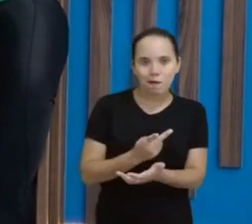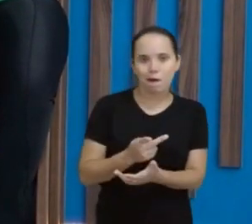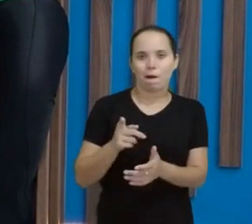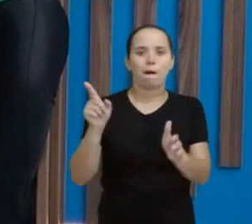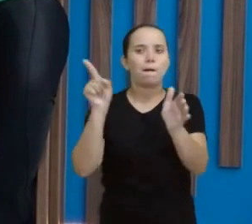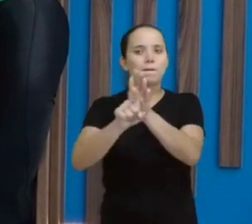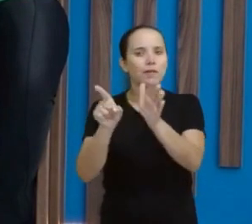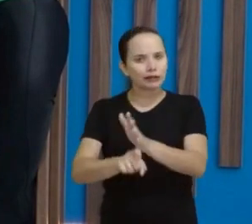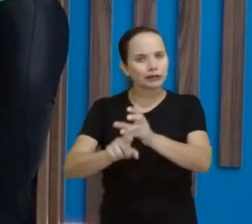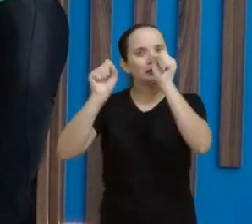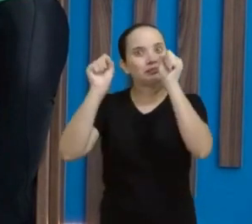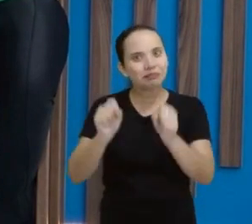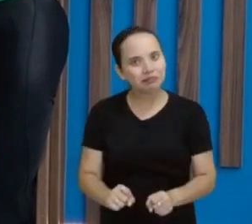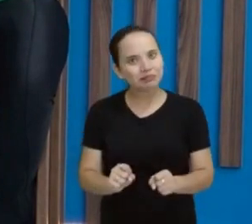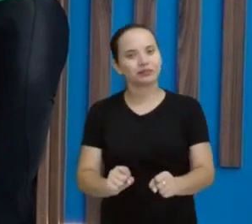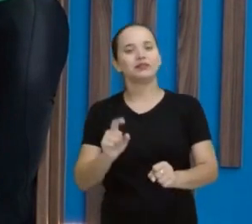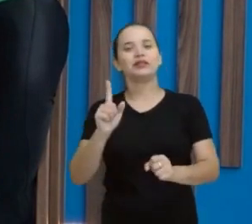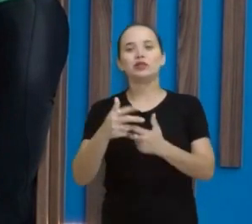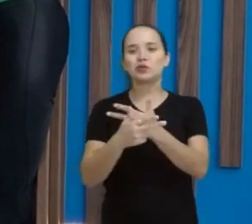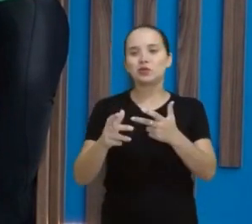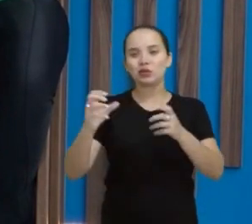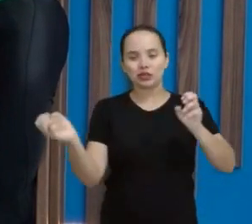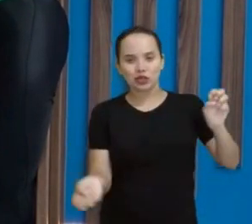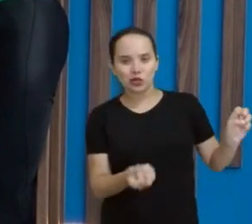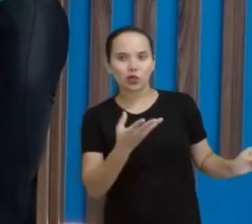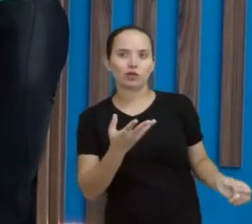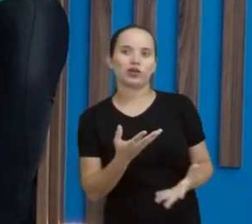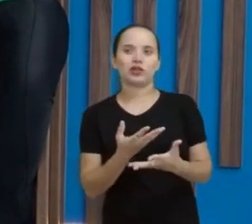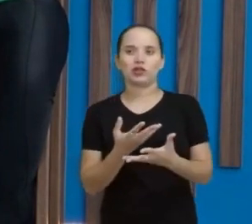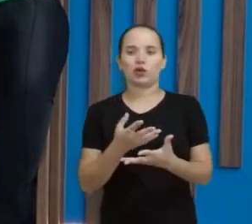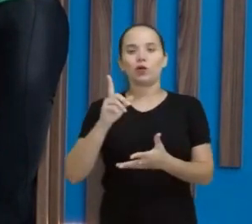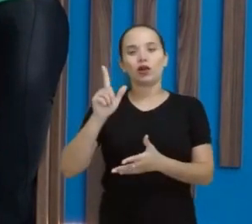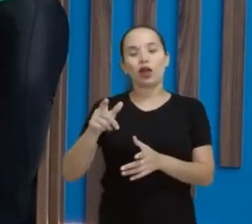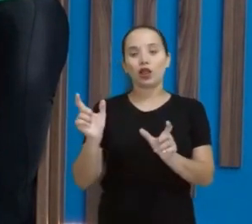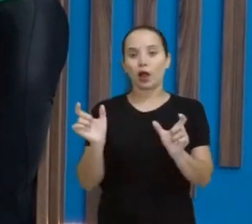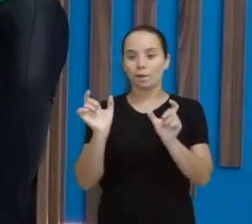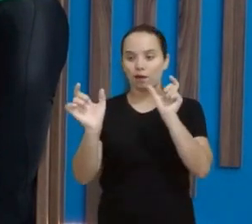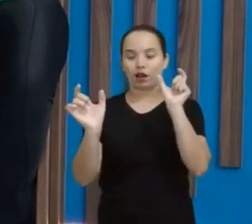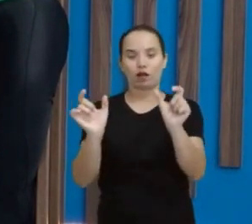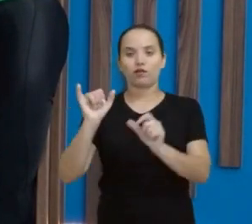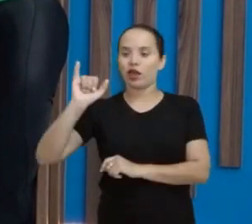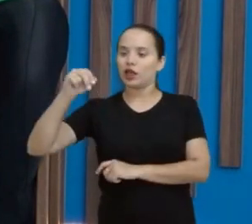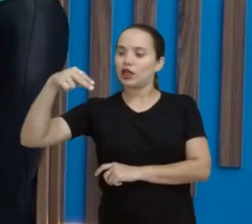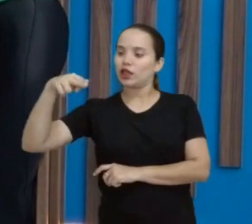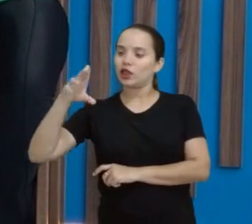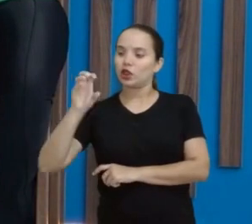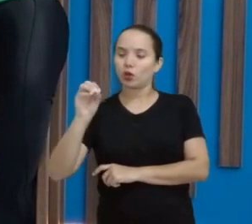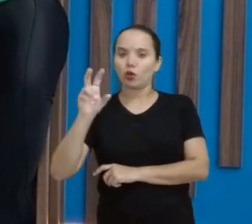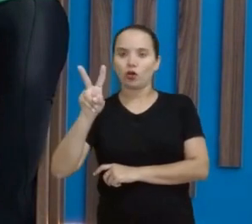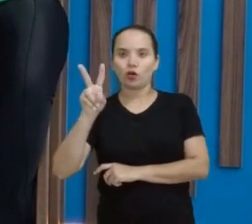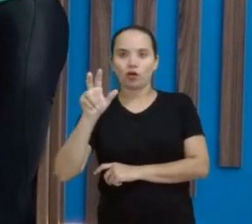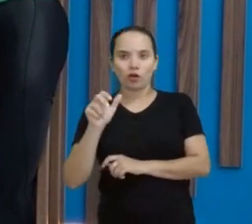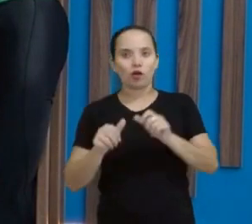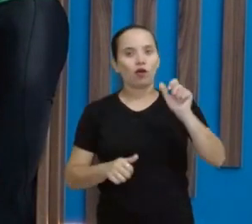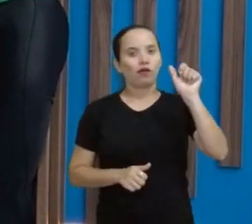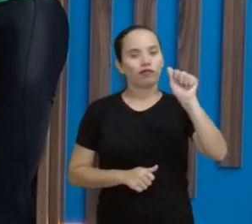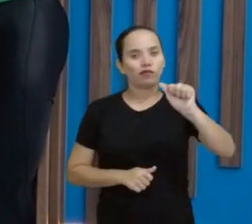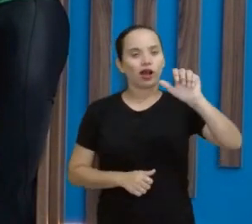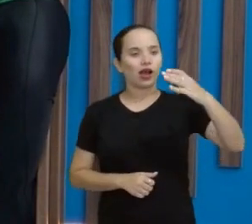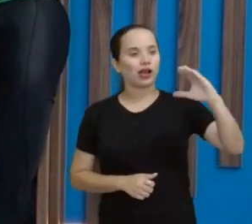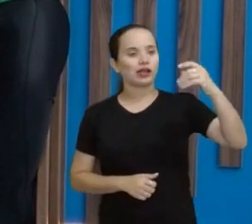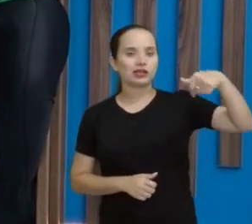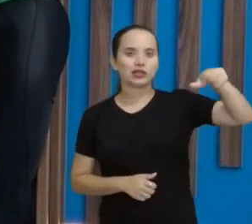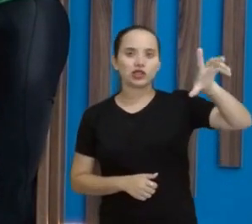é? Inovação. Olha que no final da palavra a gente tem uma ação. A gente precisa agir. Não pode ficar somente